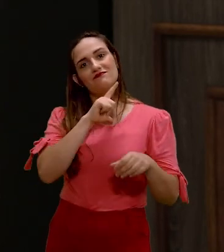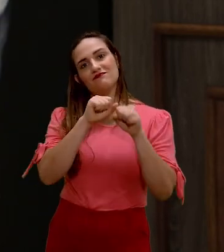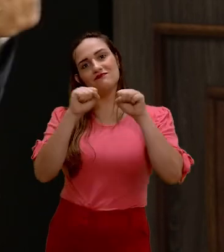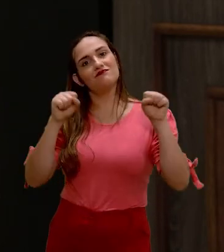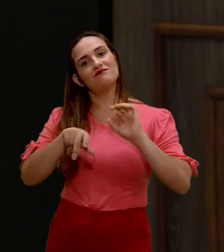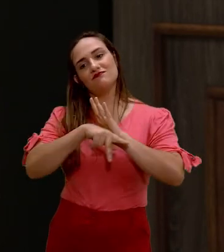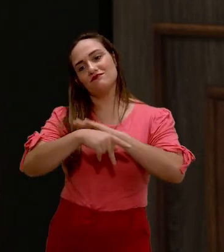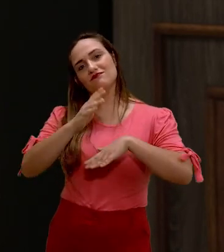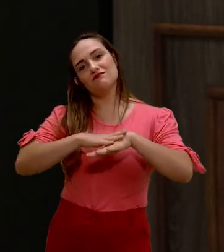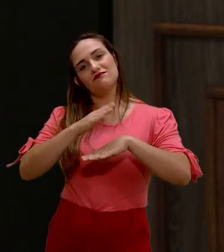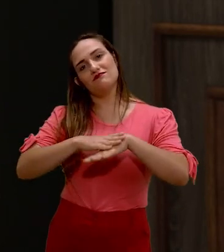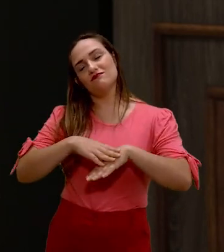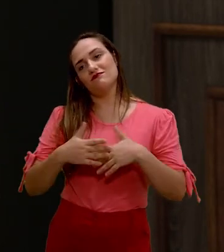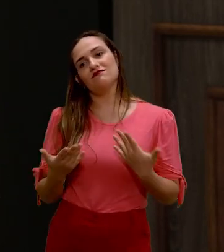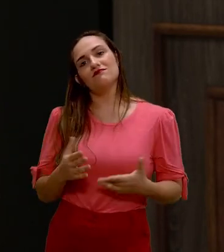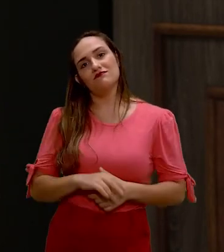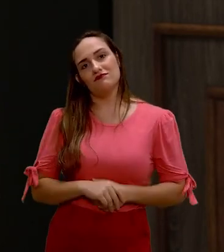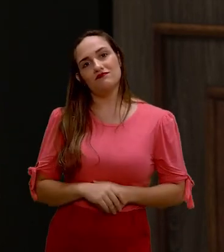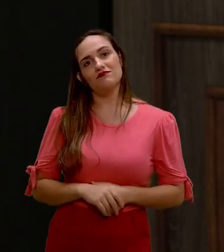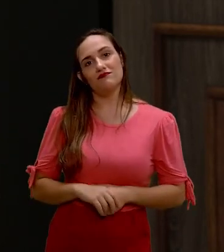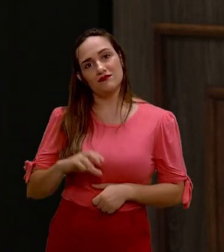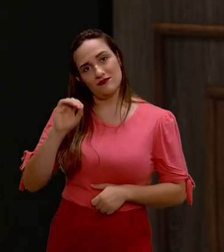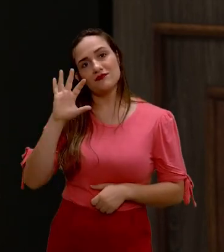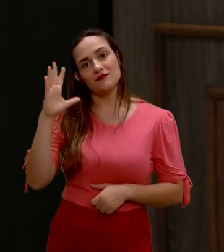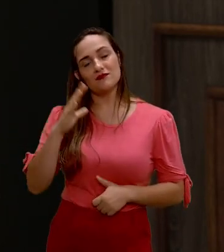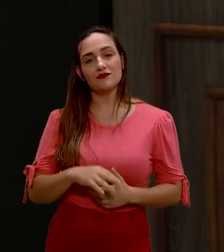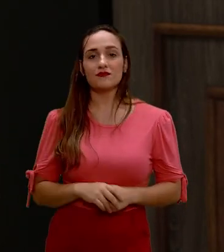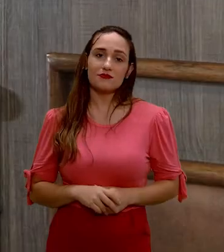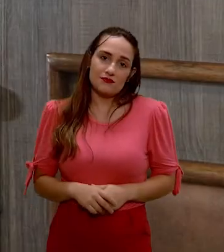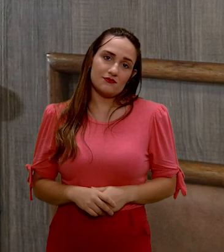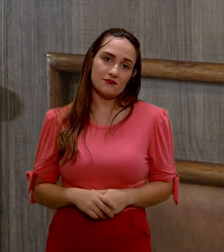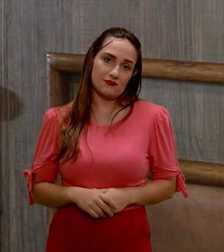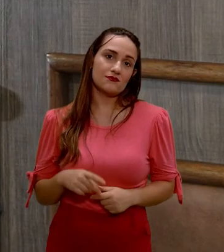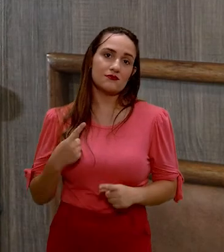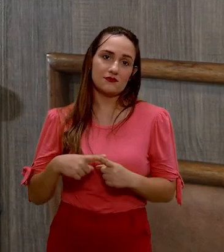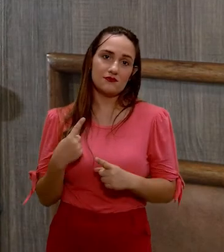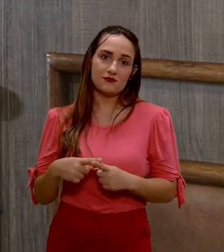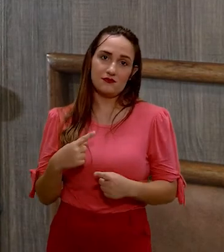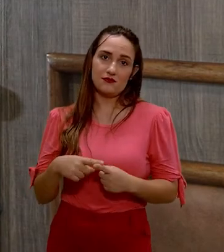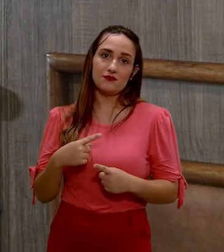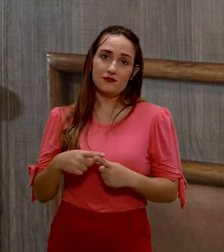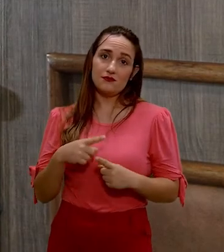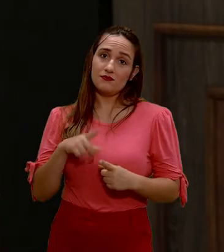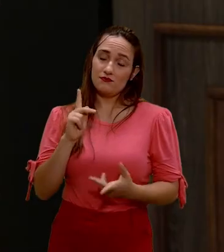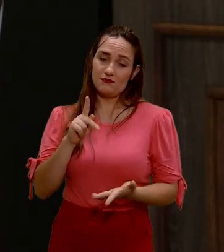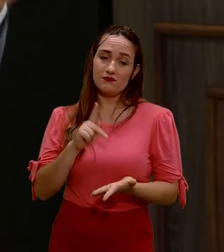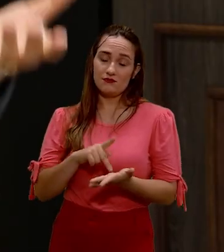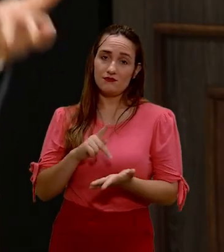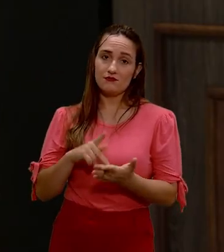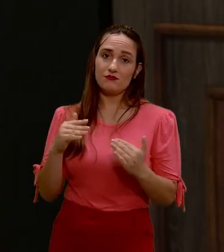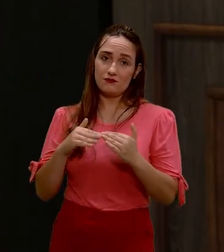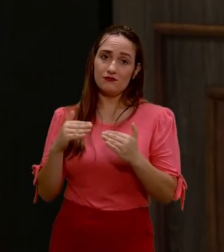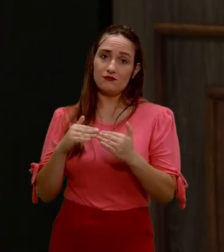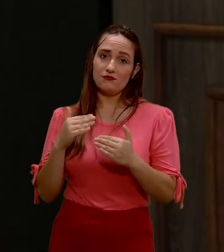tribunal ainda está com esses sistemas rodando e que os atendem. Então,